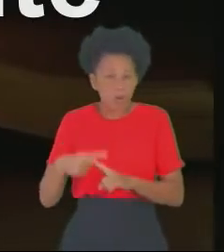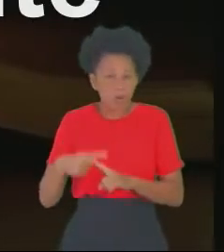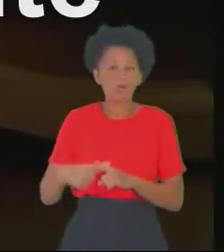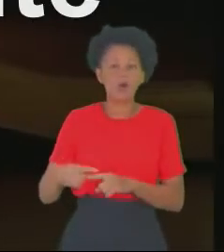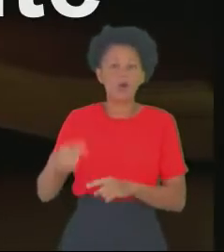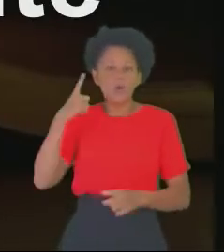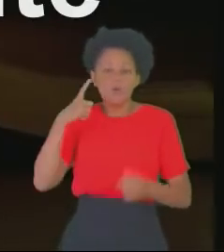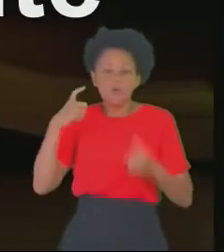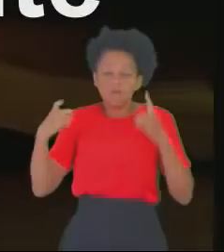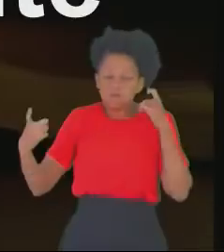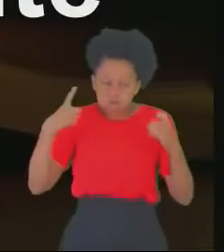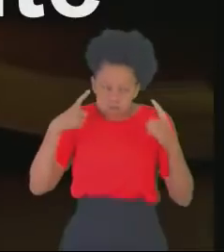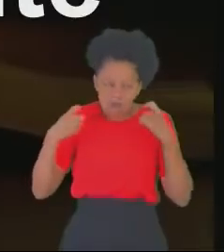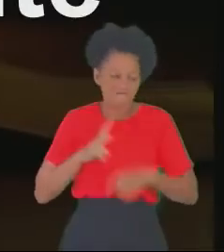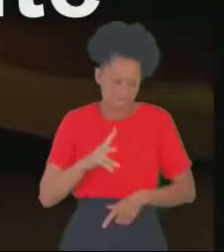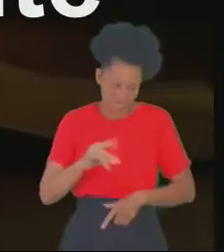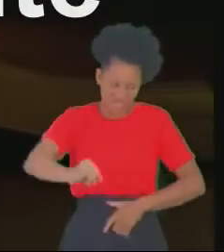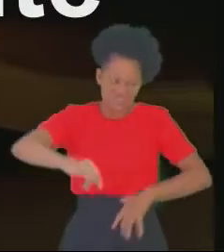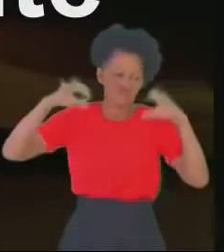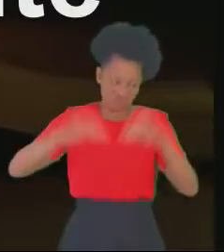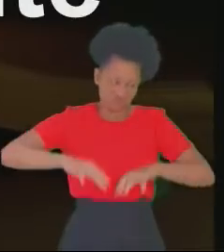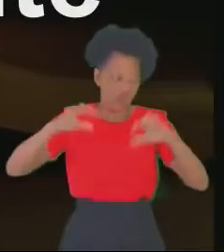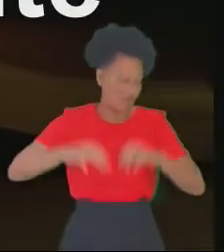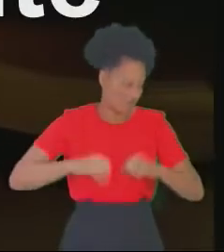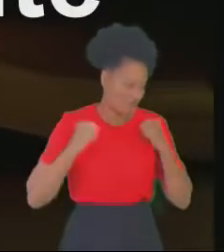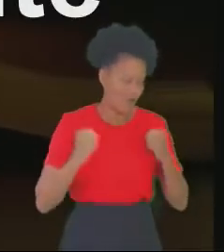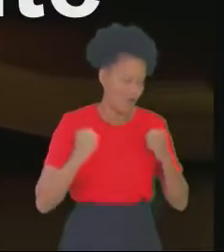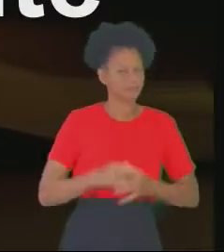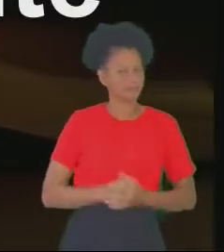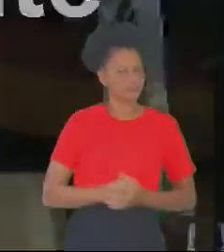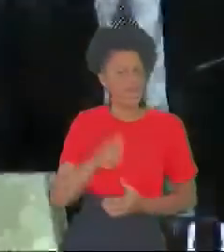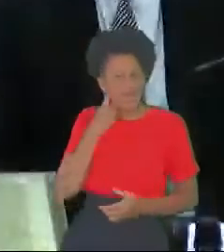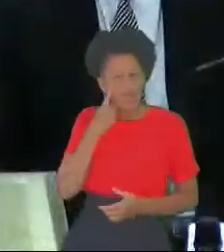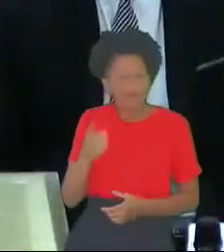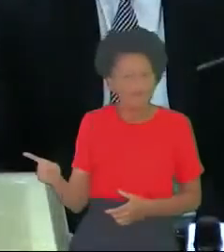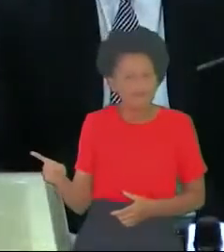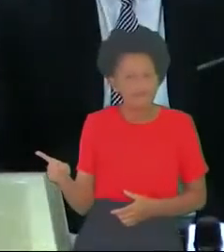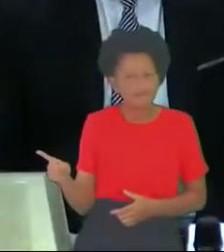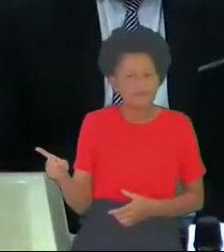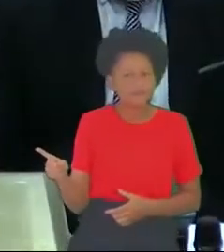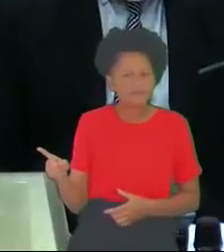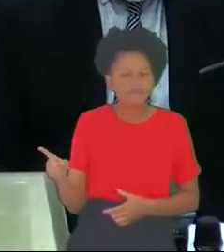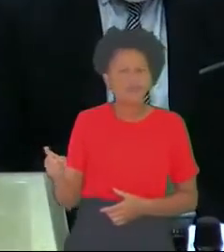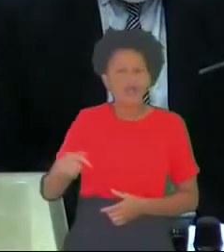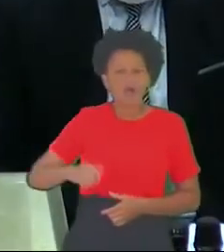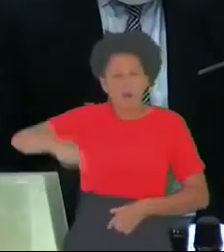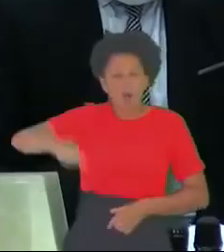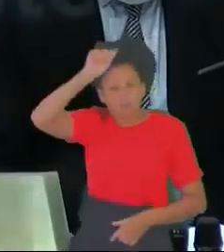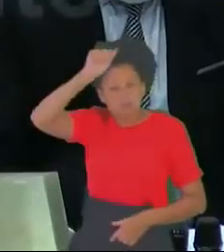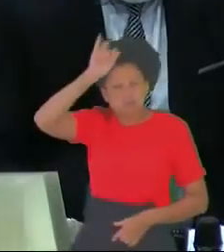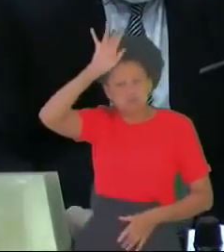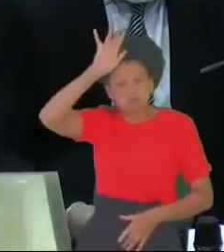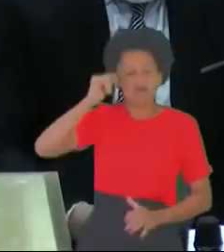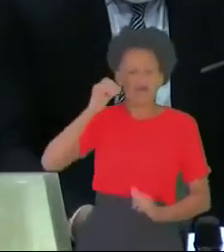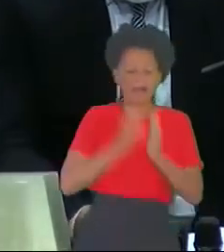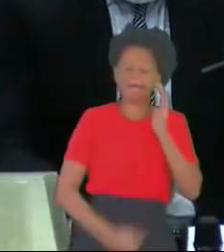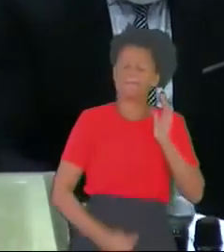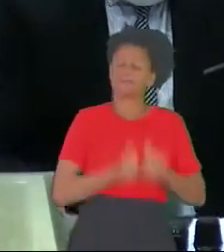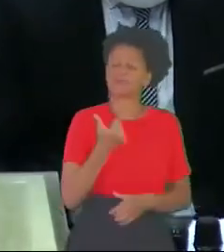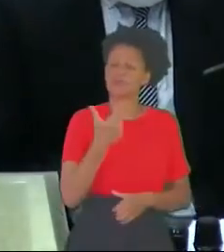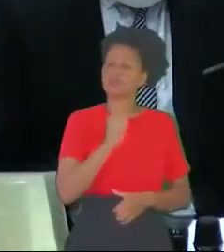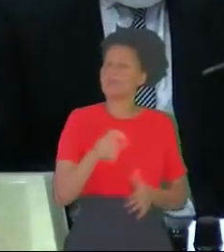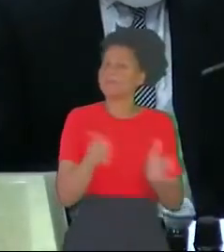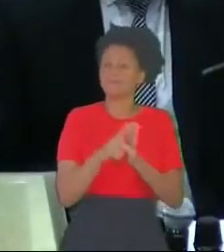uma abundante chuva. Então, irmãos e irmãs, estão vendo? O avivamento, o capítulo 18 é o capítulo do